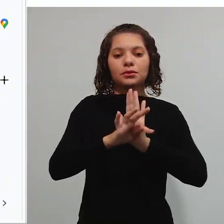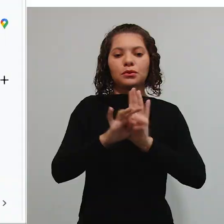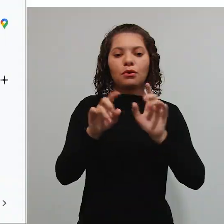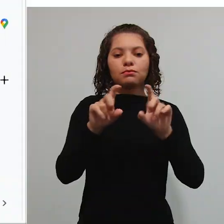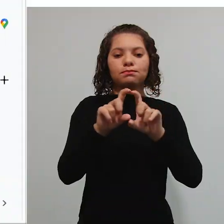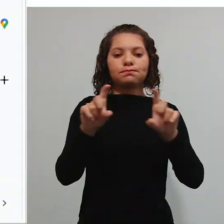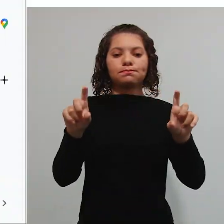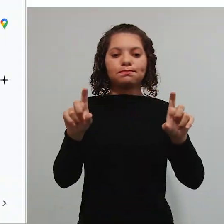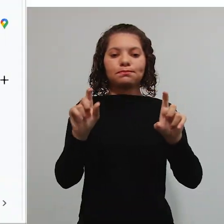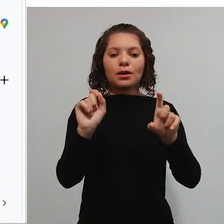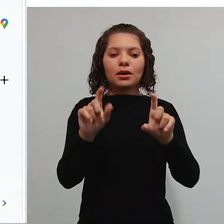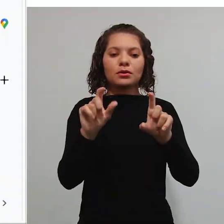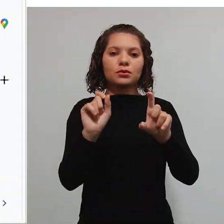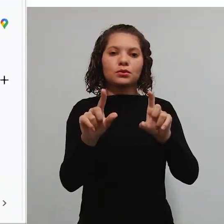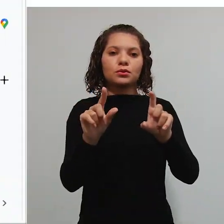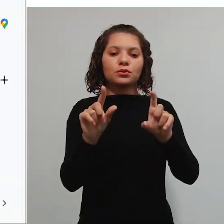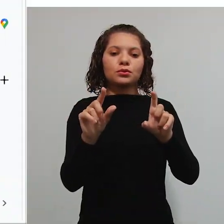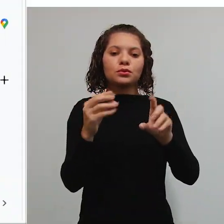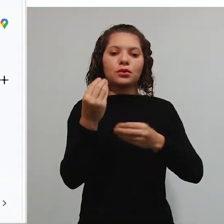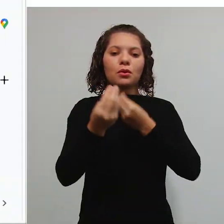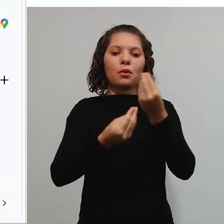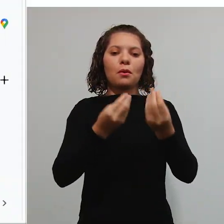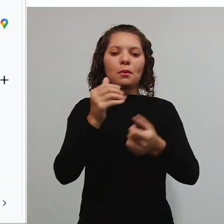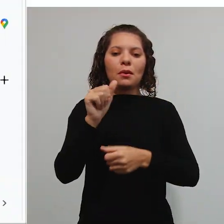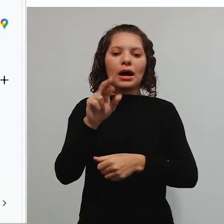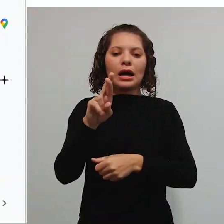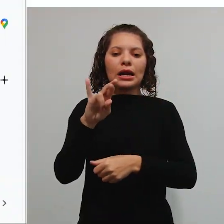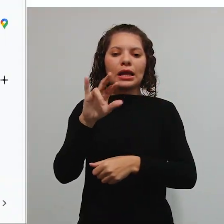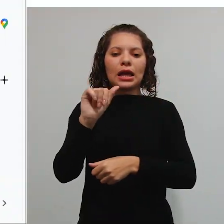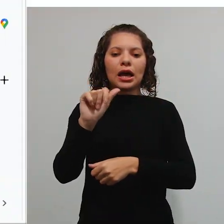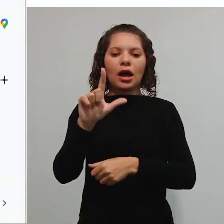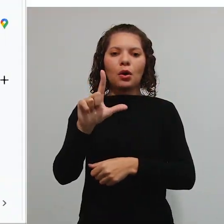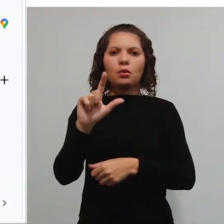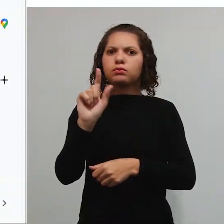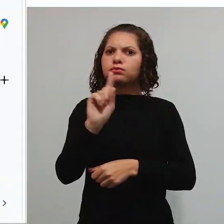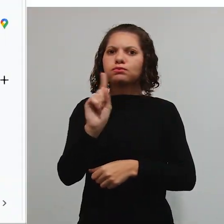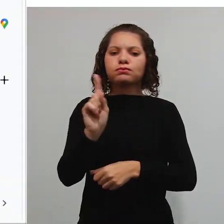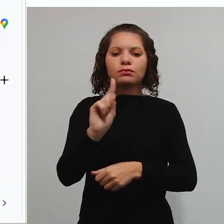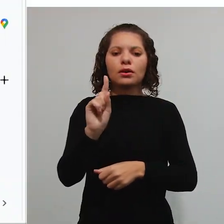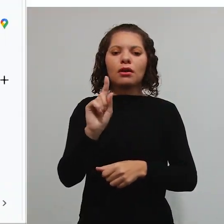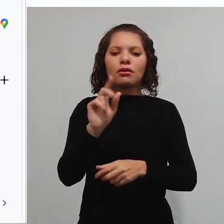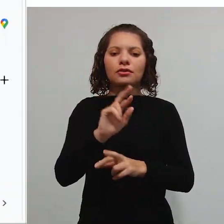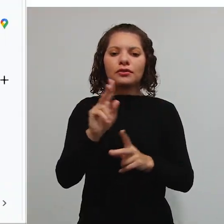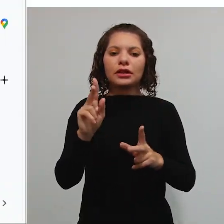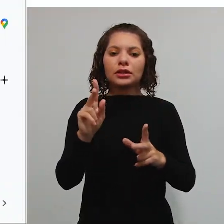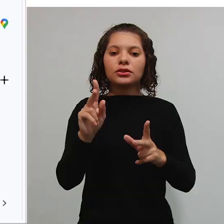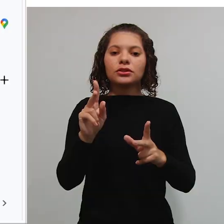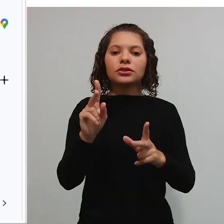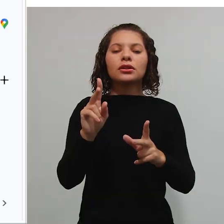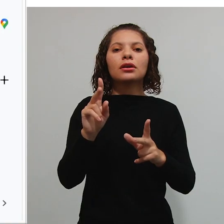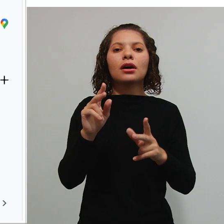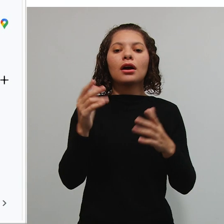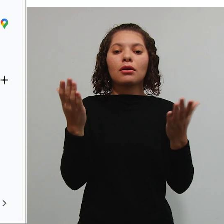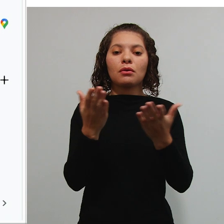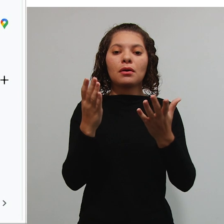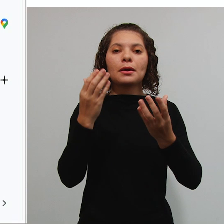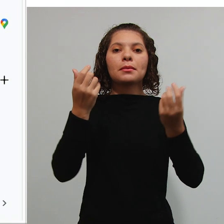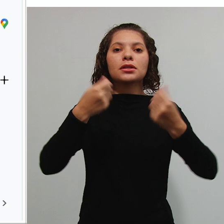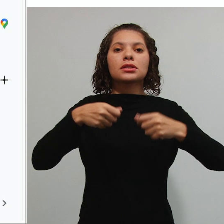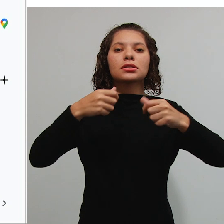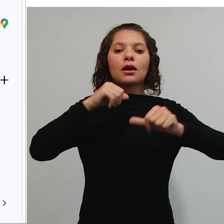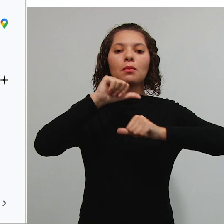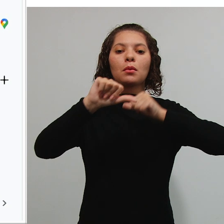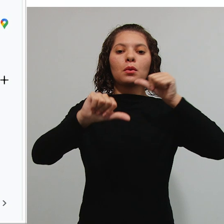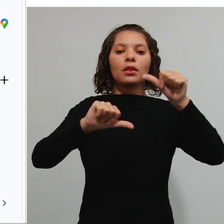ele não tá em Arial, ele tá em outra fonte, ele tá em Times. Eu tenho que vir aqui e ajustar. Porque